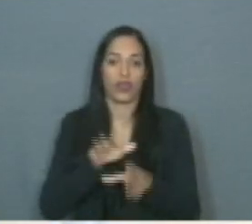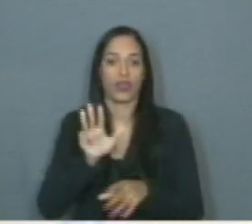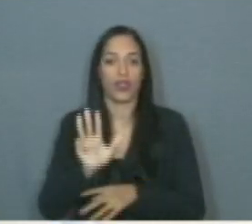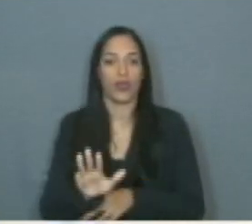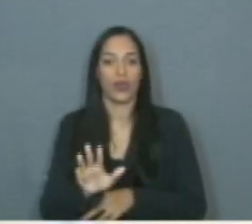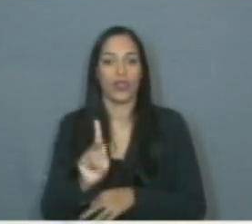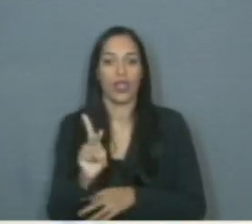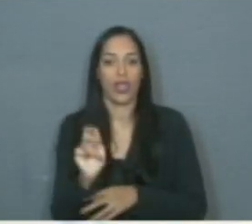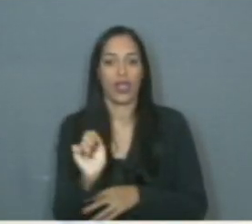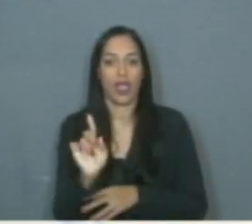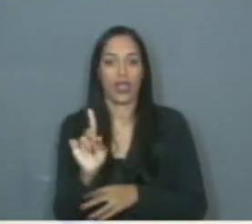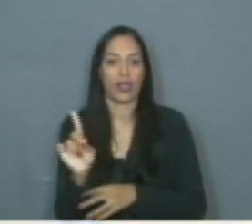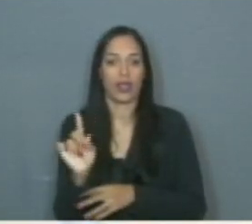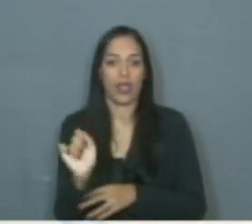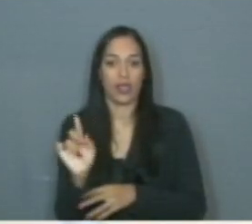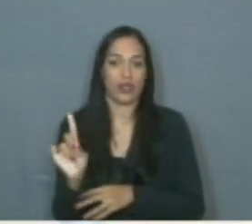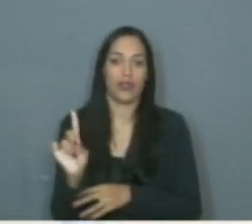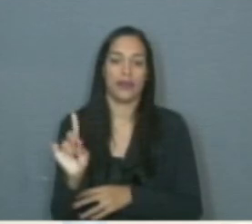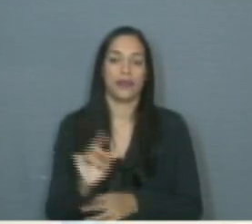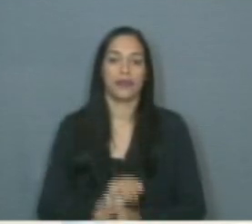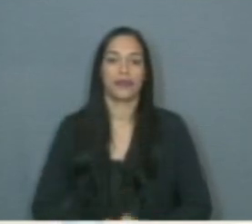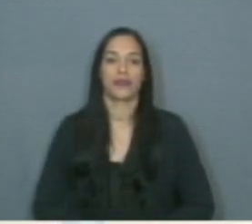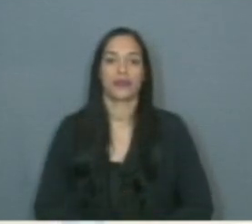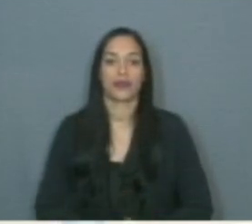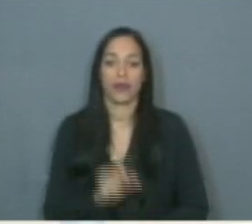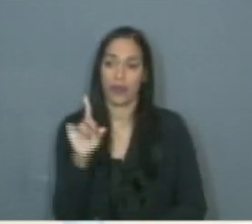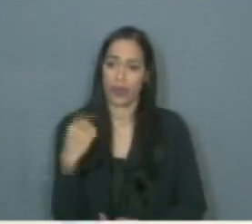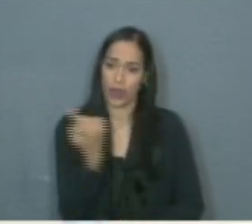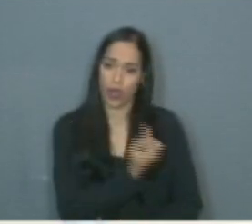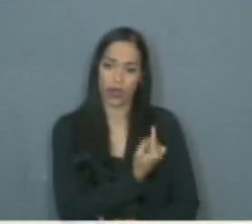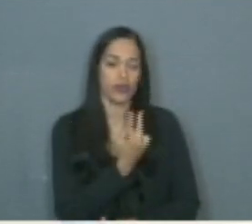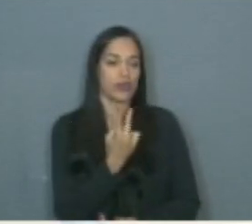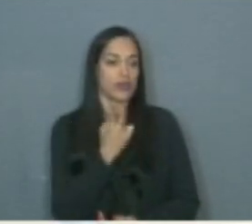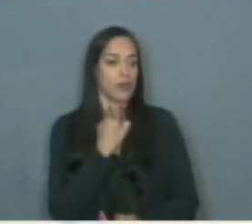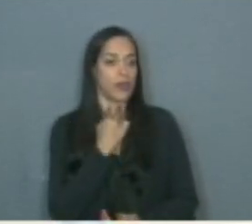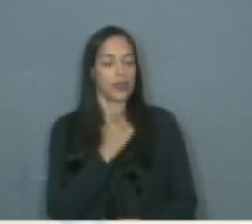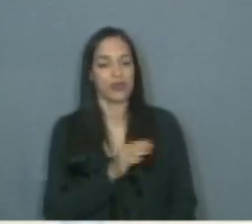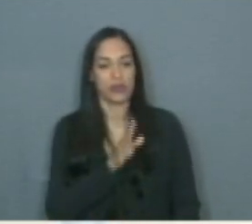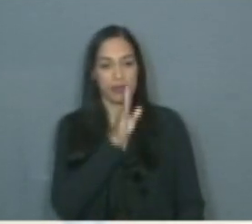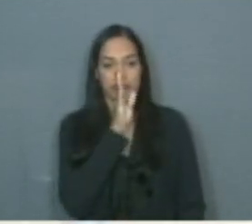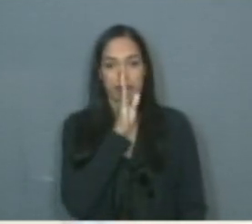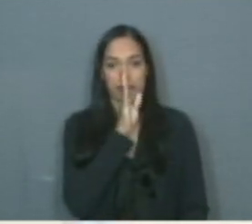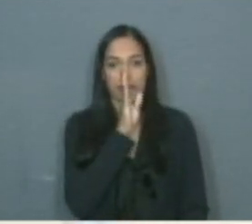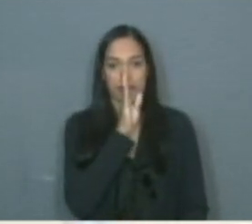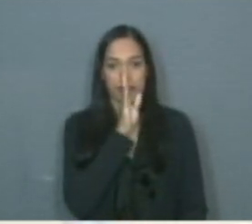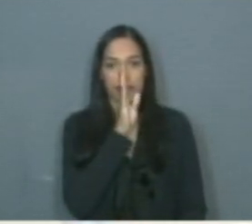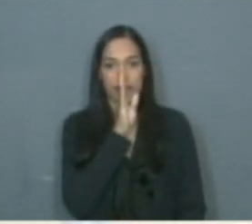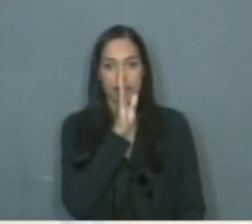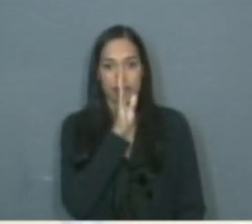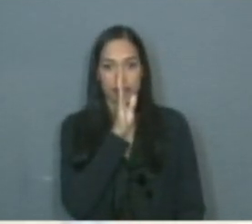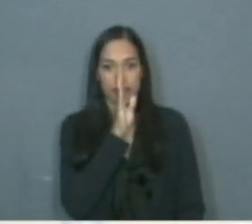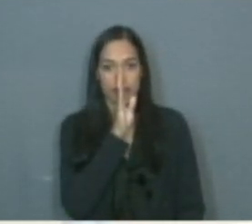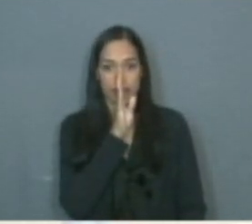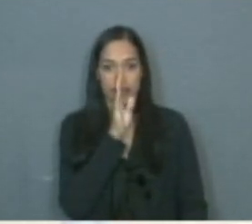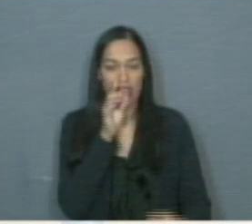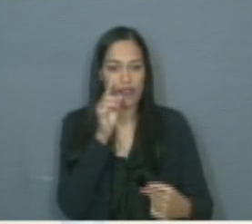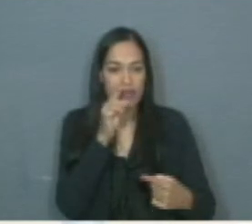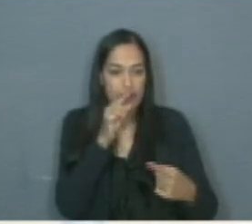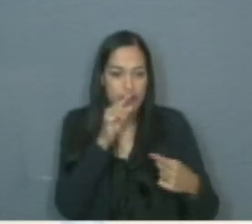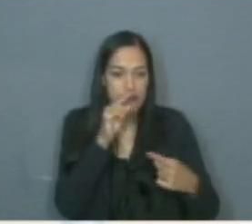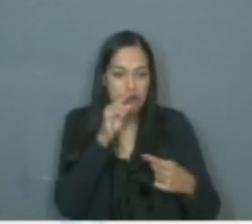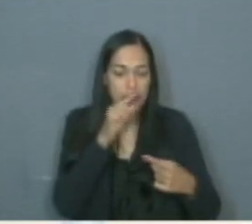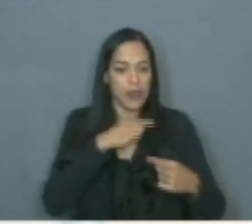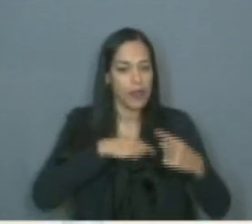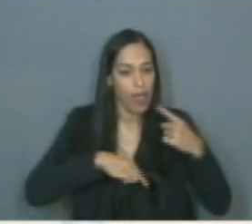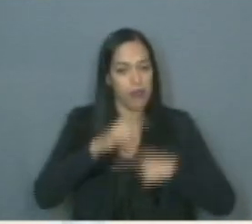em Haddad. Nós não podemos nos calar diante de quem promove revisionismo